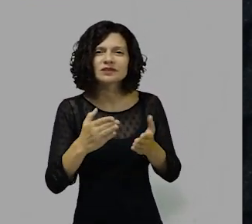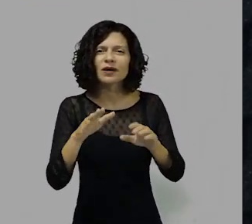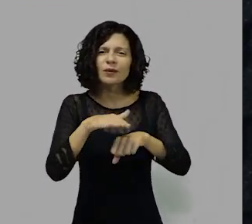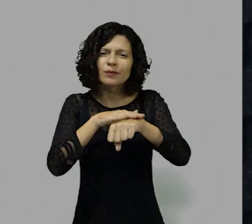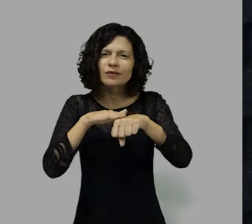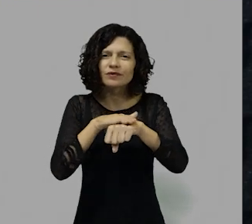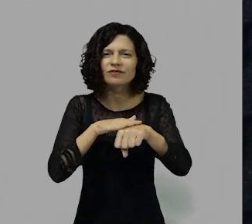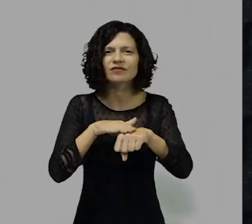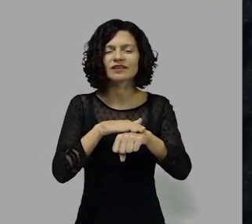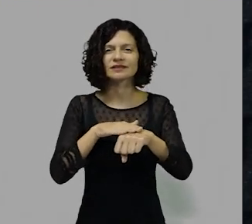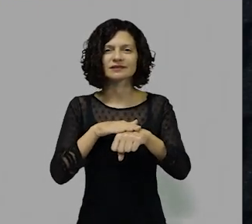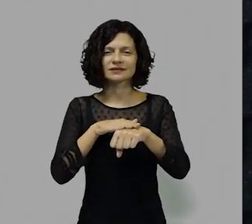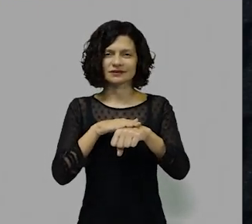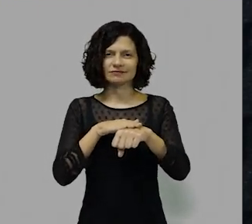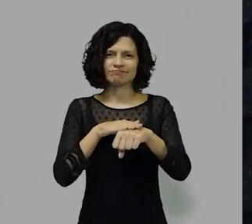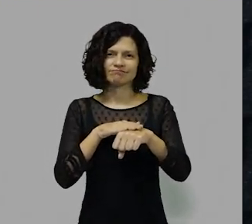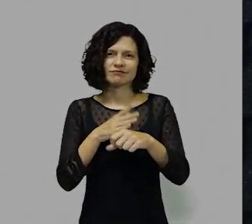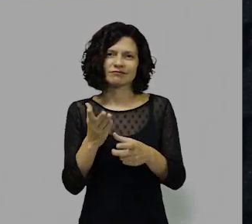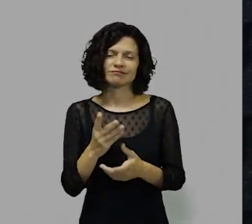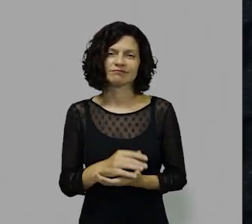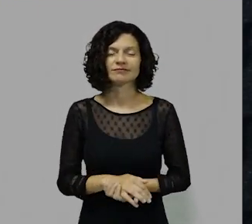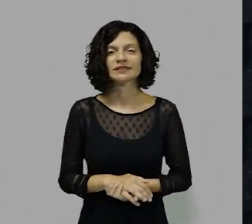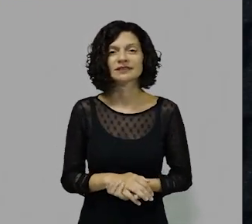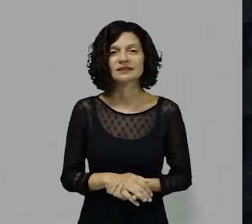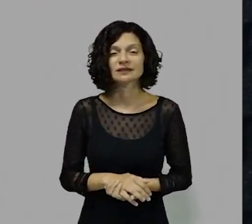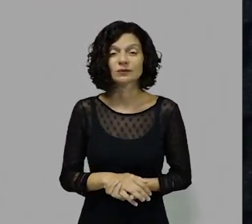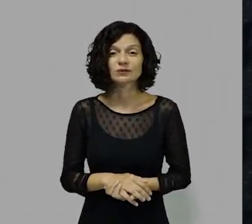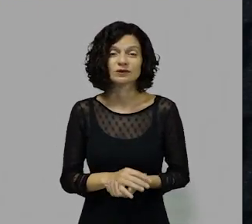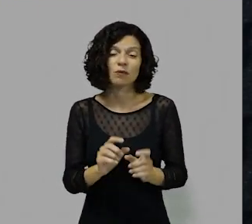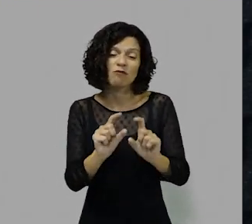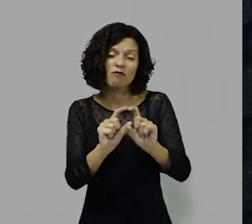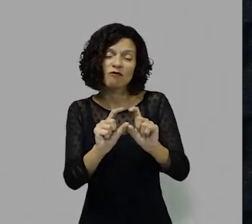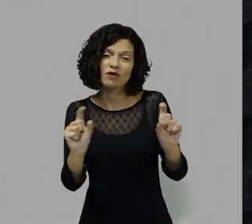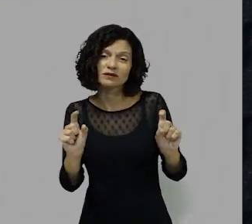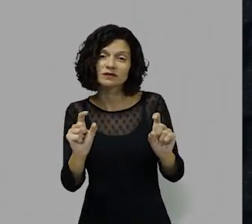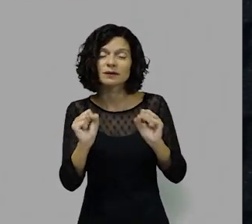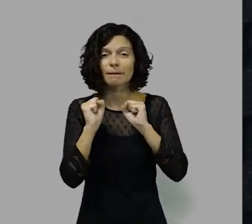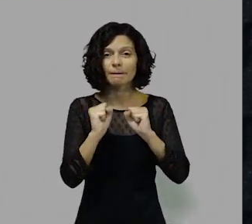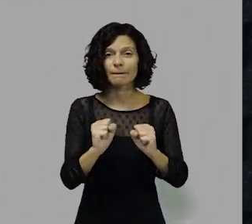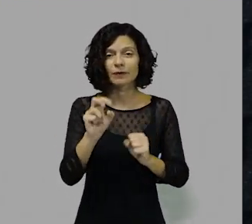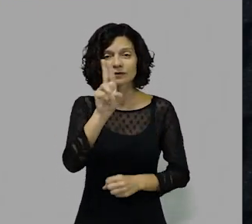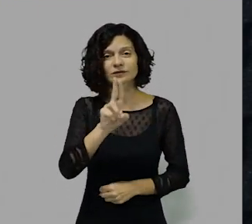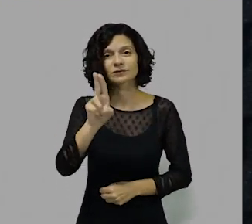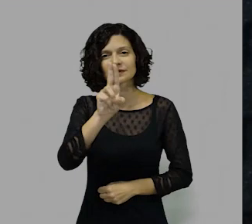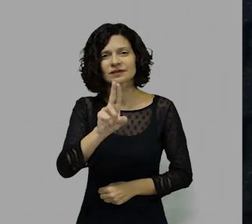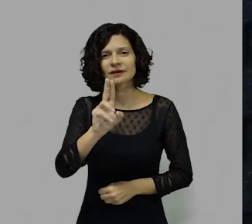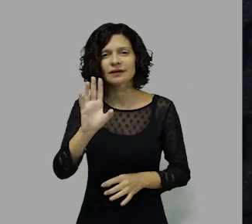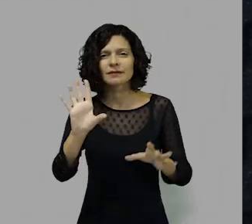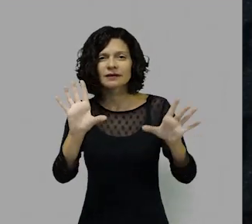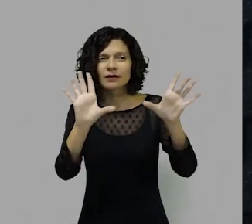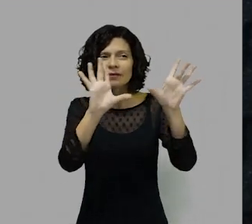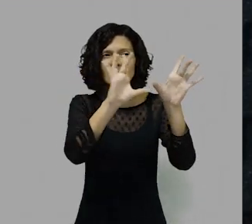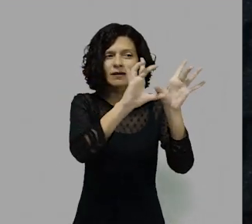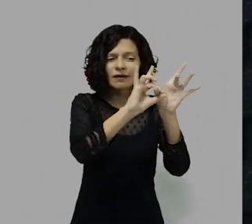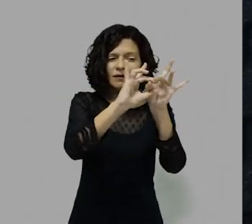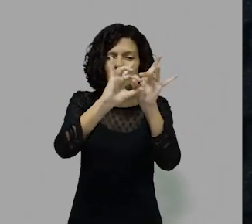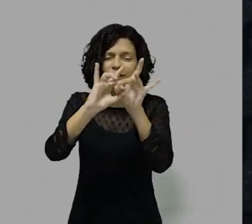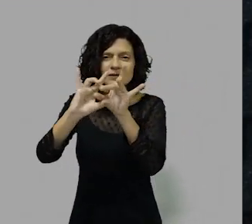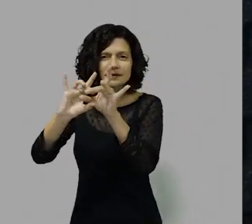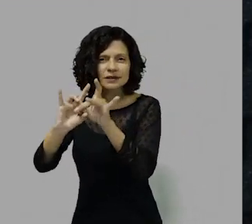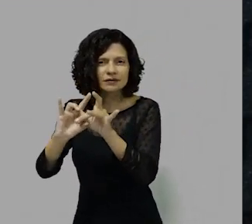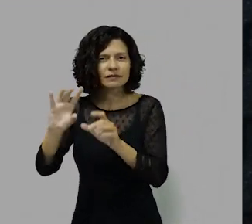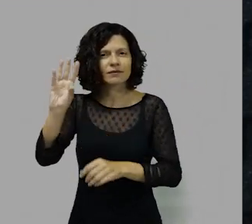situação de fala. Então, são expressões que você pode utilizar para dar essas ligações na fala, no discurso